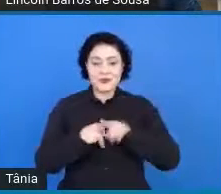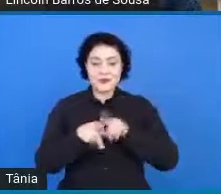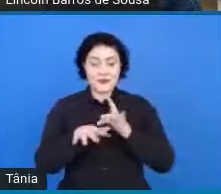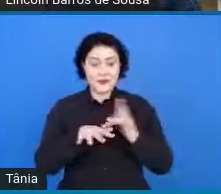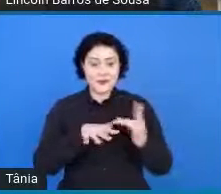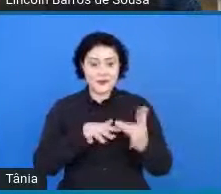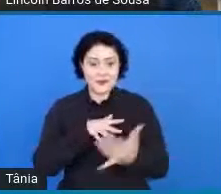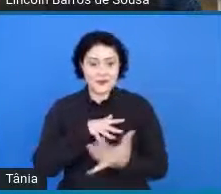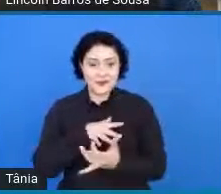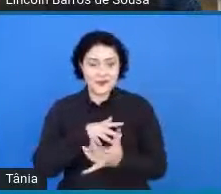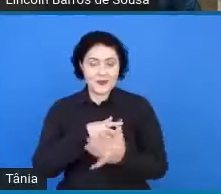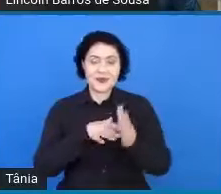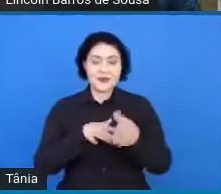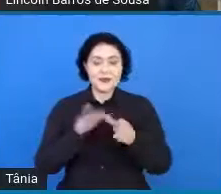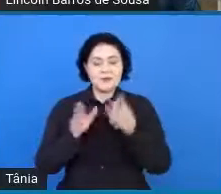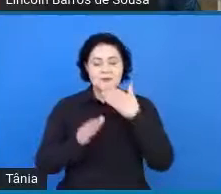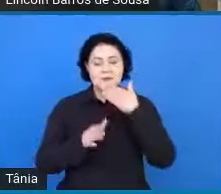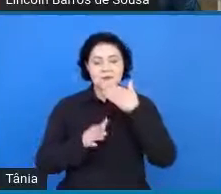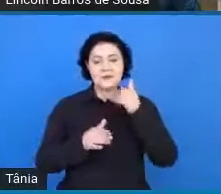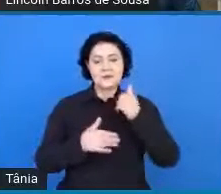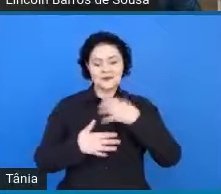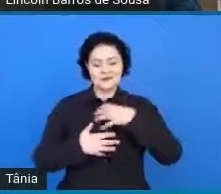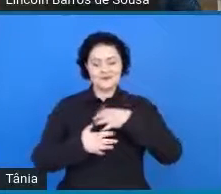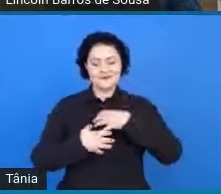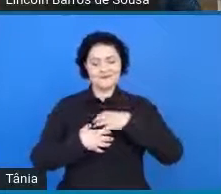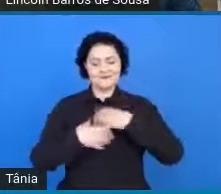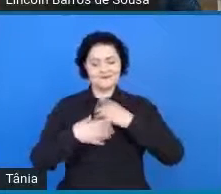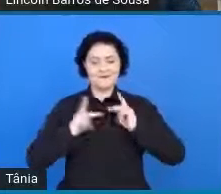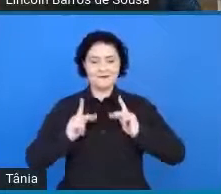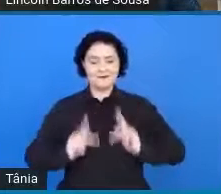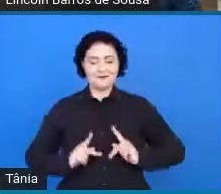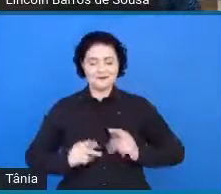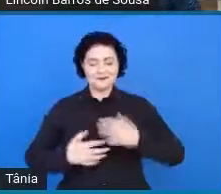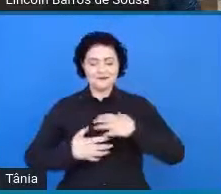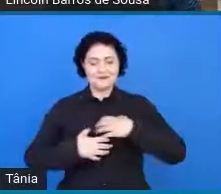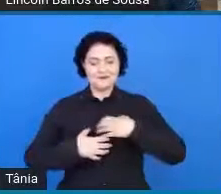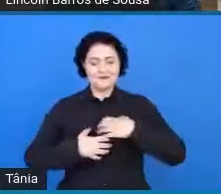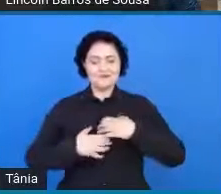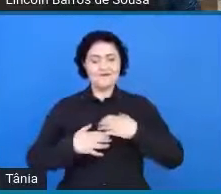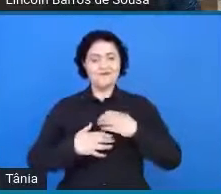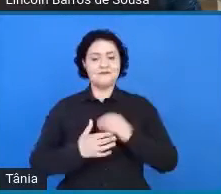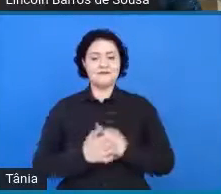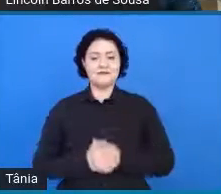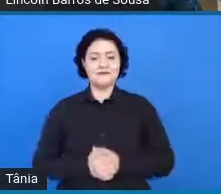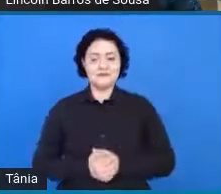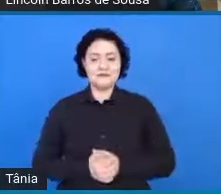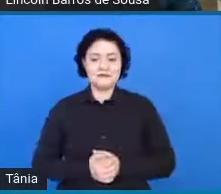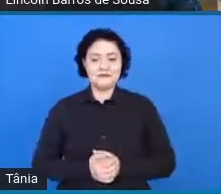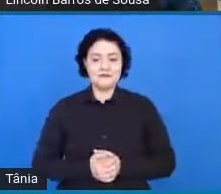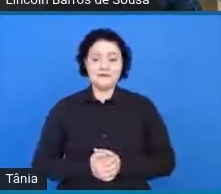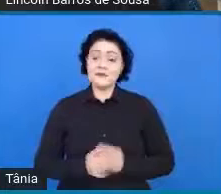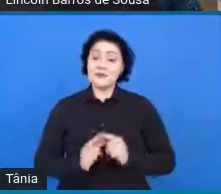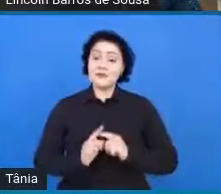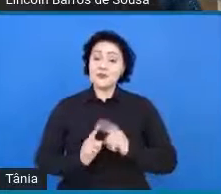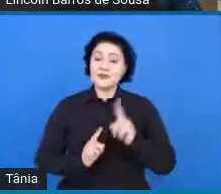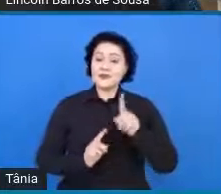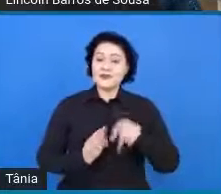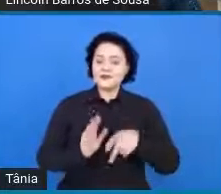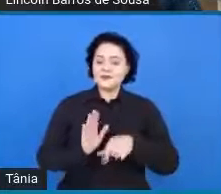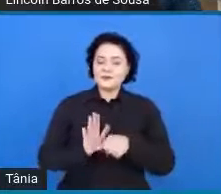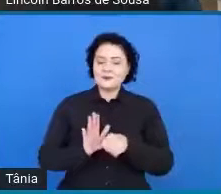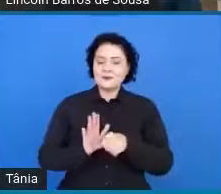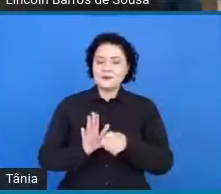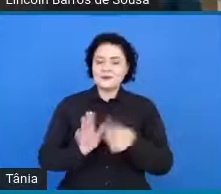redes sociais sai um pouquinho melhor do que estava antes de ter ouvido mas essas são as nossas